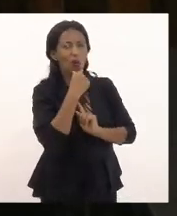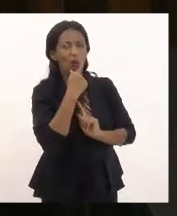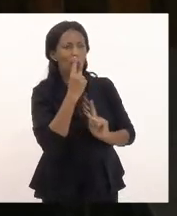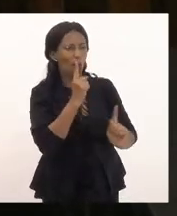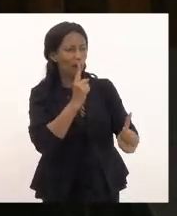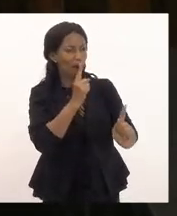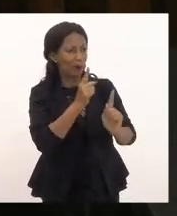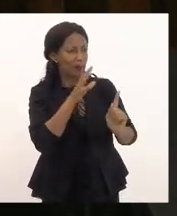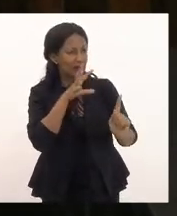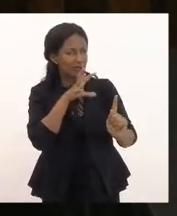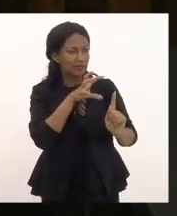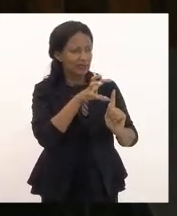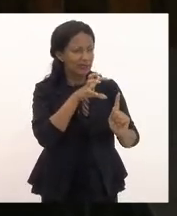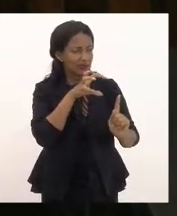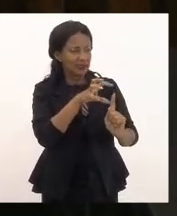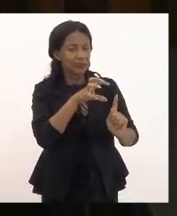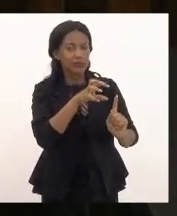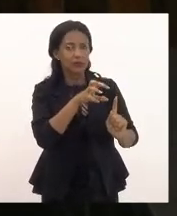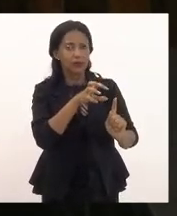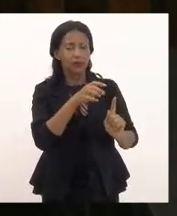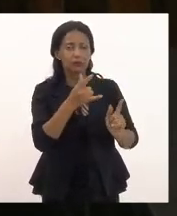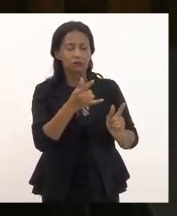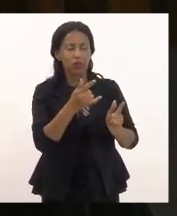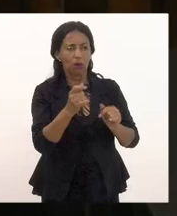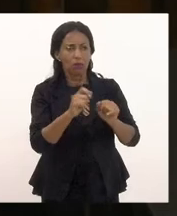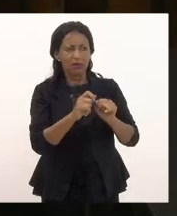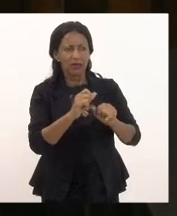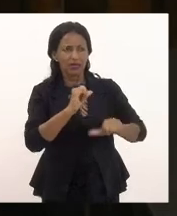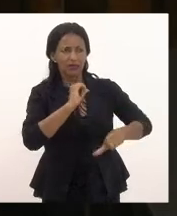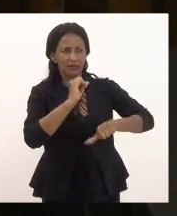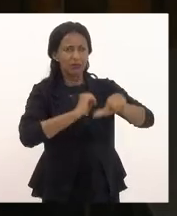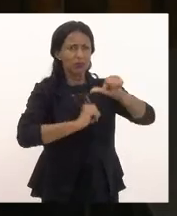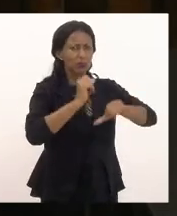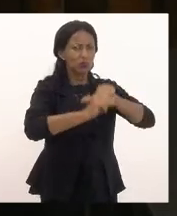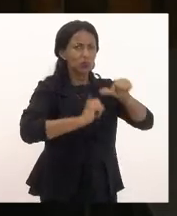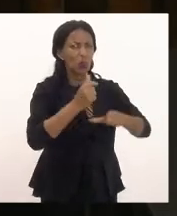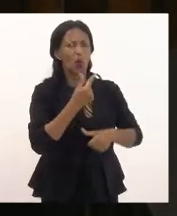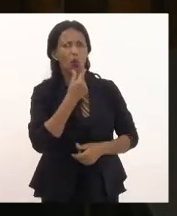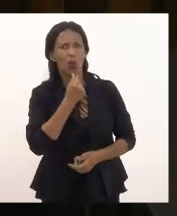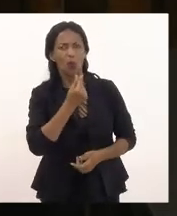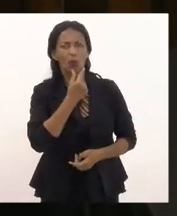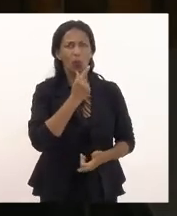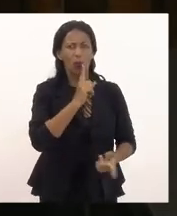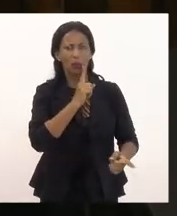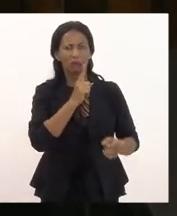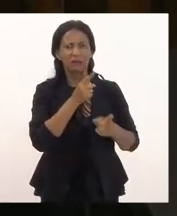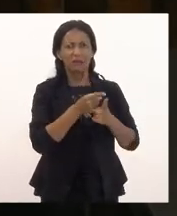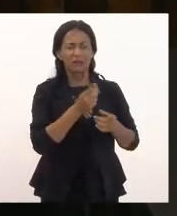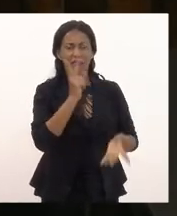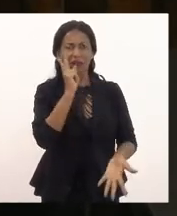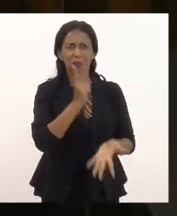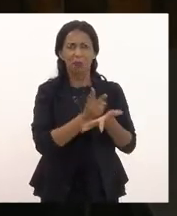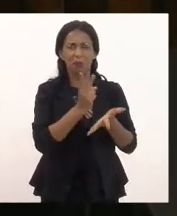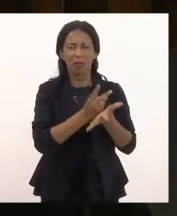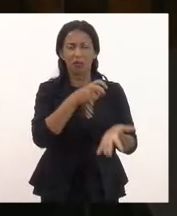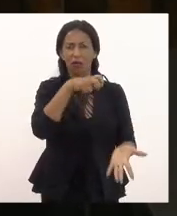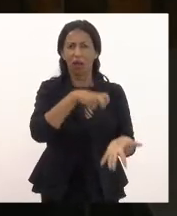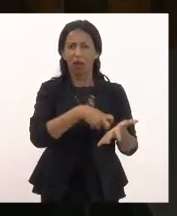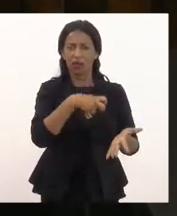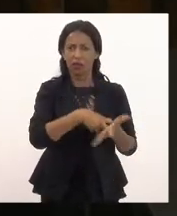outro. Começaram a cometer atos indecentes, homens com homens, e receberam em si o mesmo